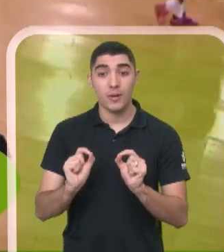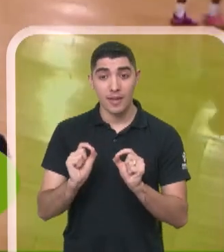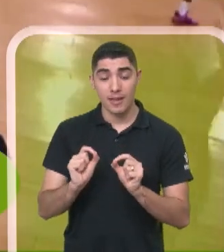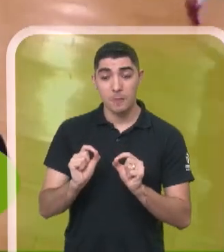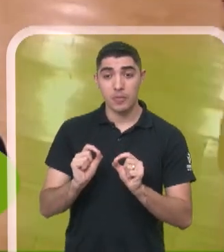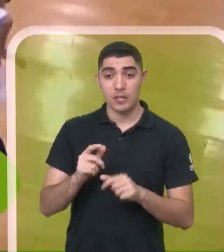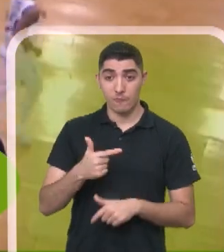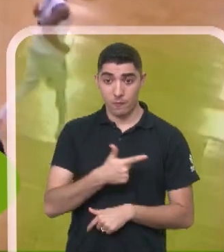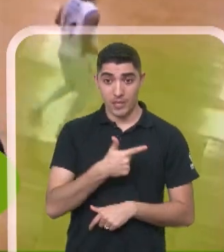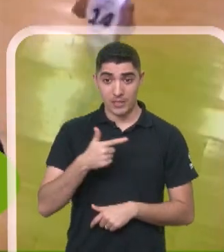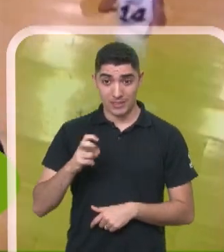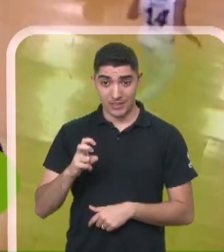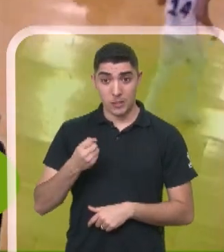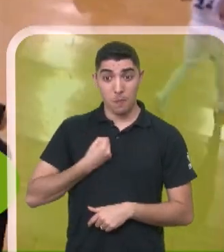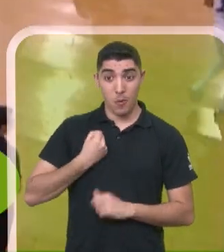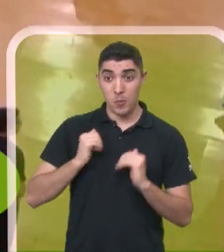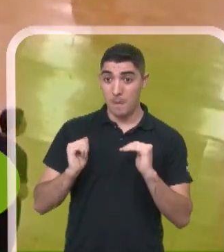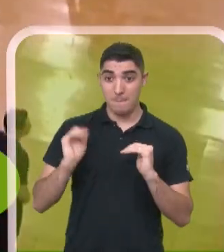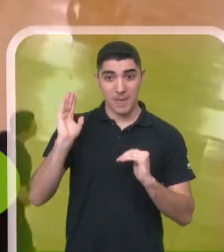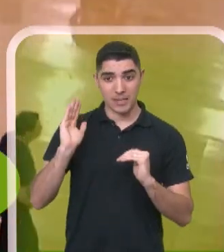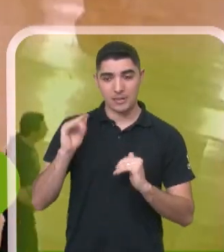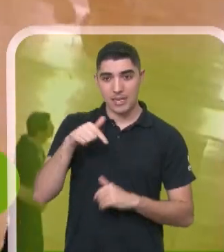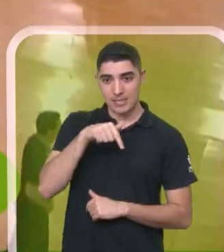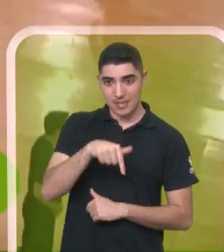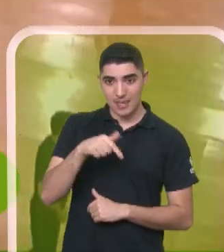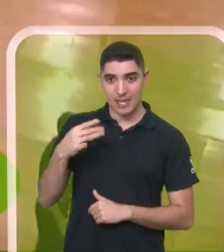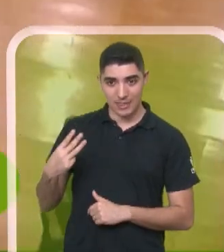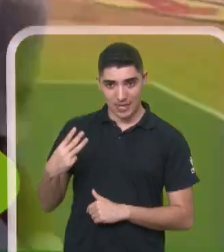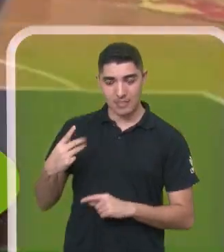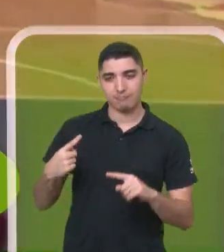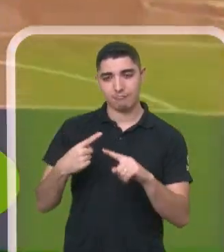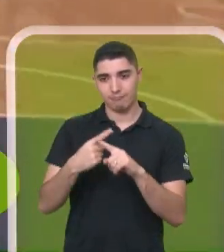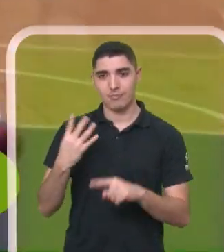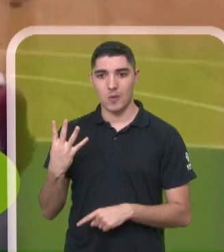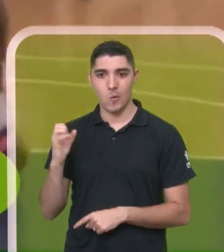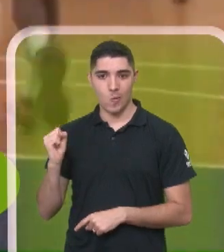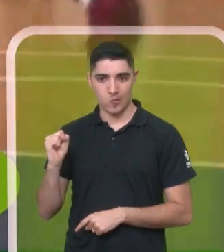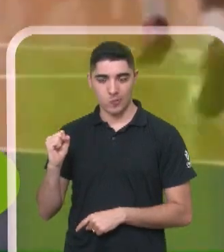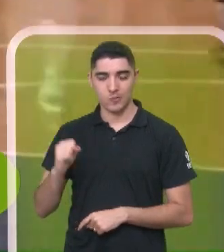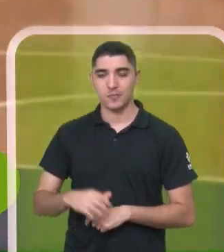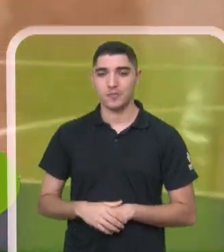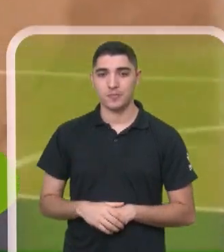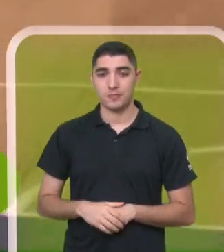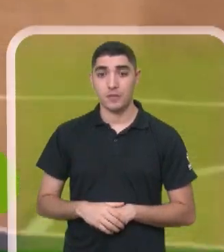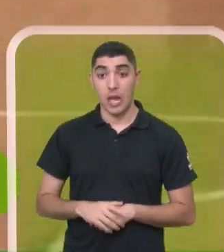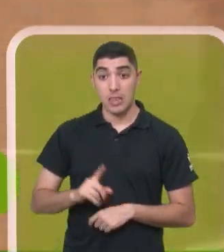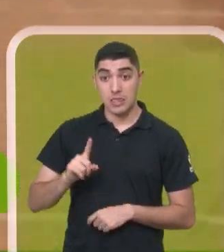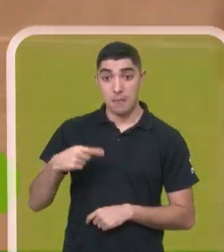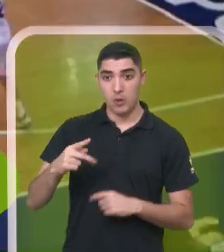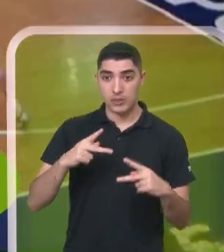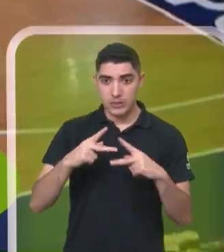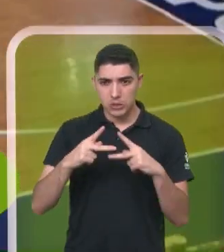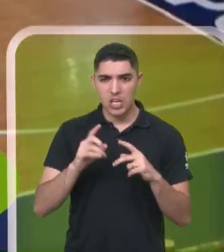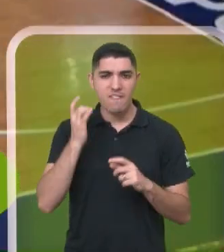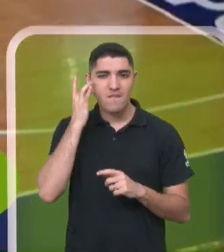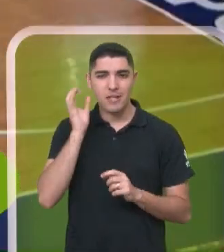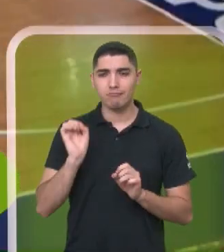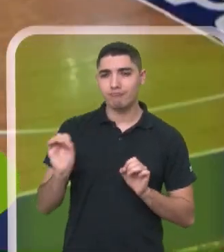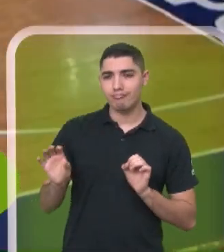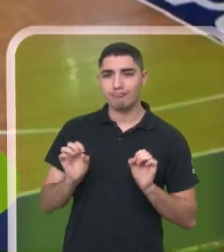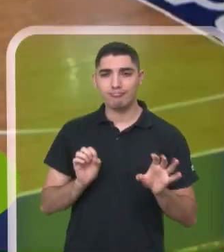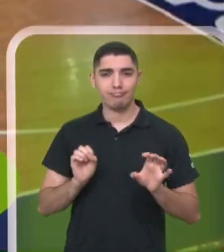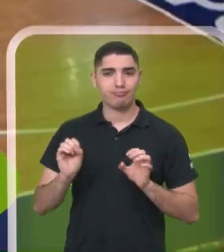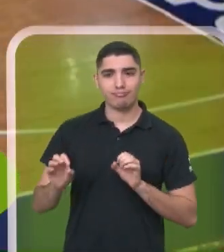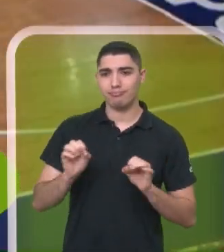com 25 pontos à frente, 73 a 48. No último quarto, o São José administrou a boa vantagem